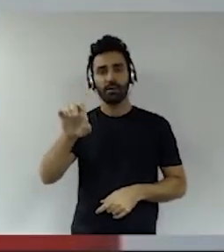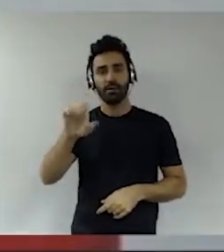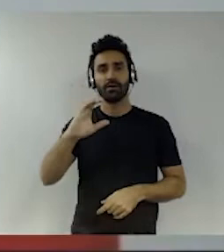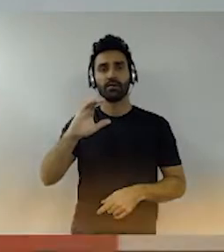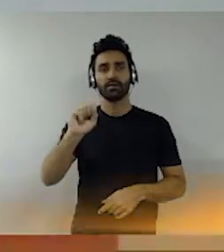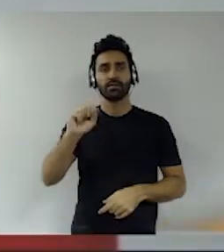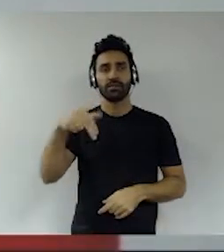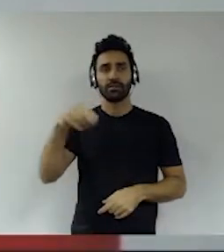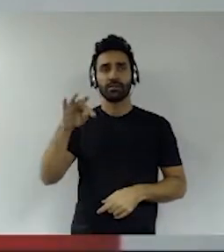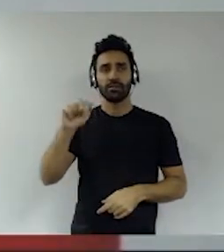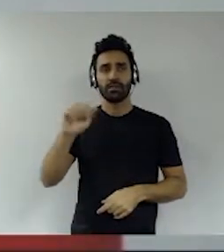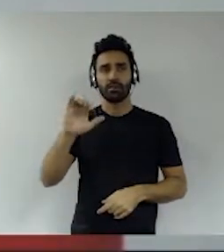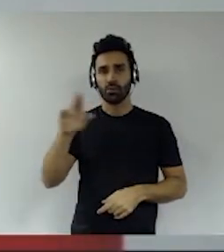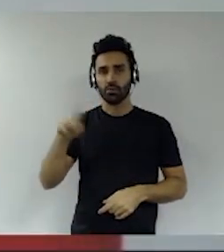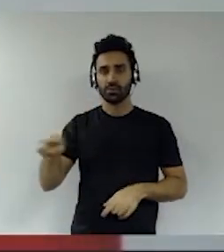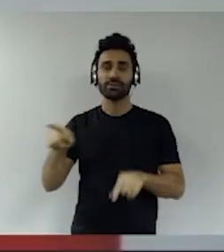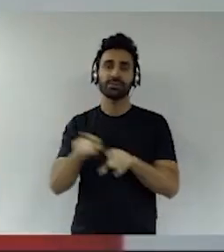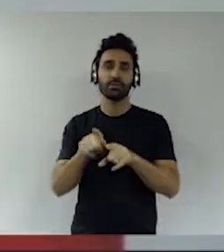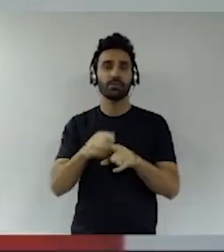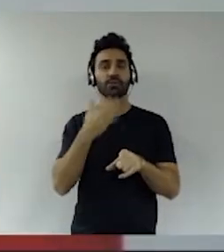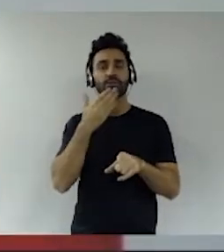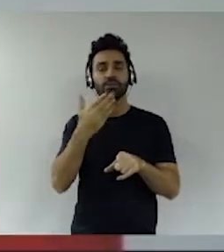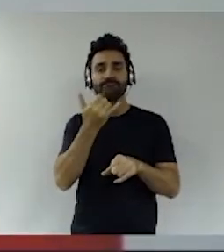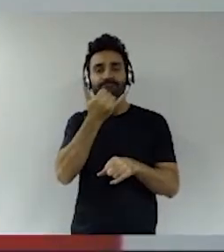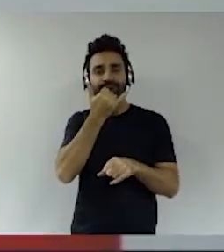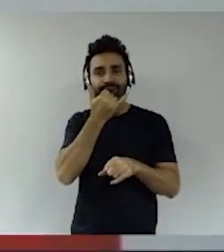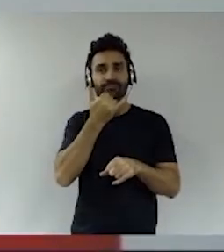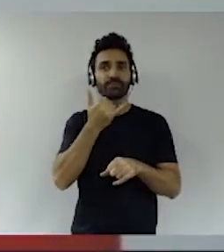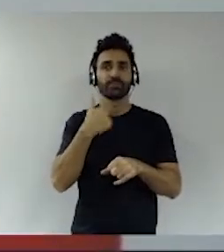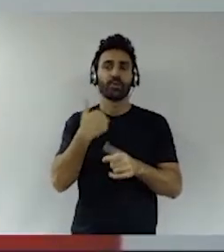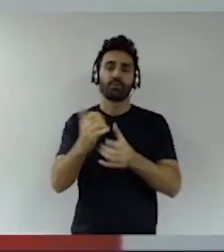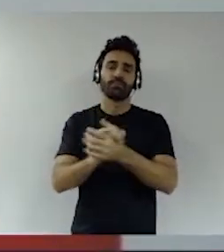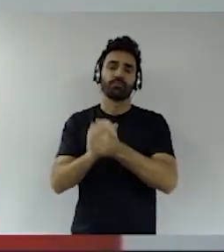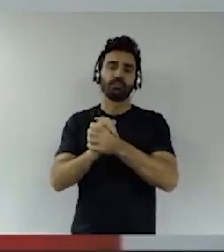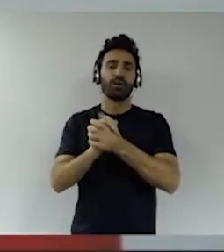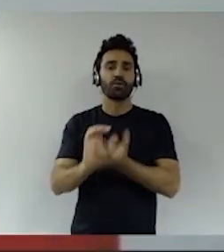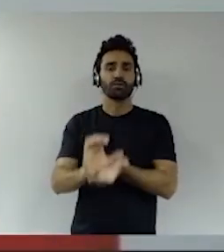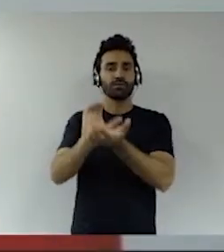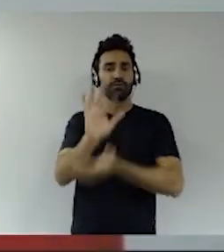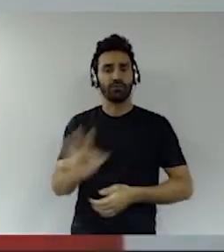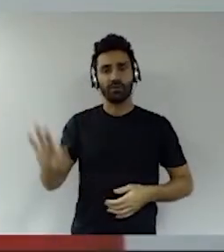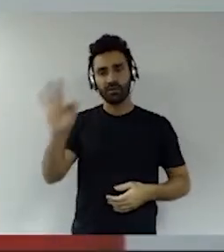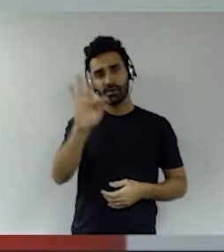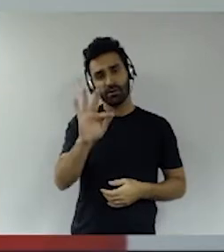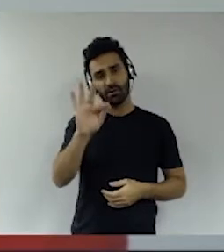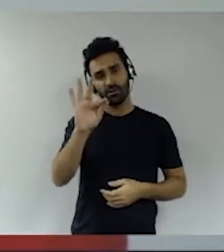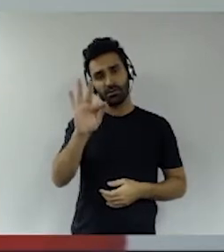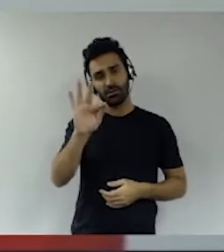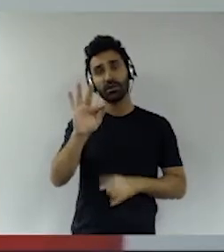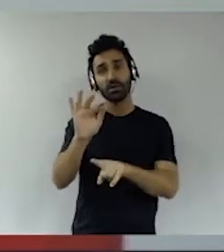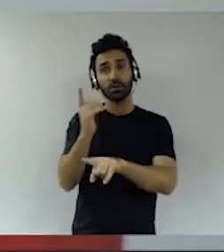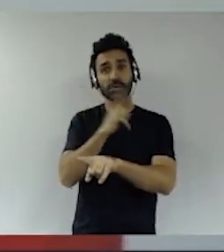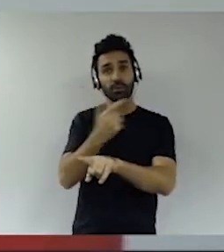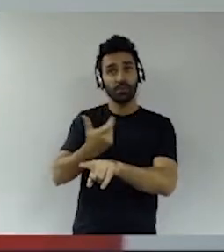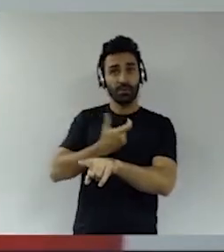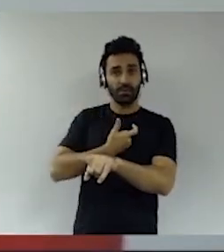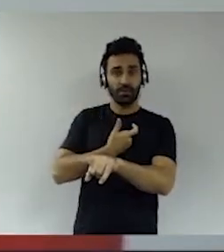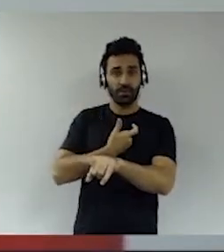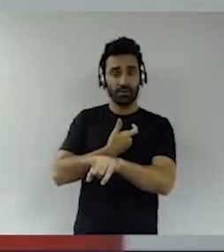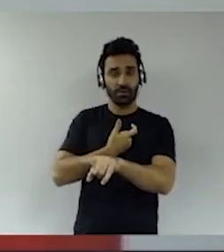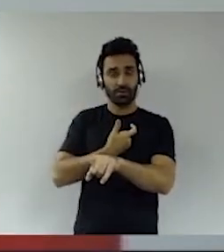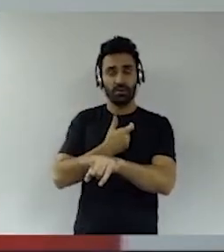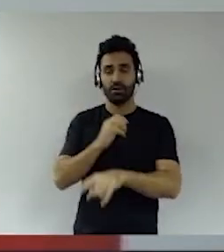e peço licença também para saudar a nossa conselheira federal e detentora da medalha Rui Barbosa, Clea Carpe